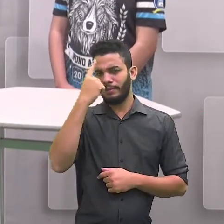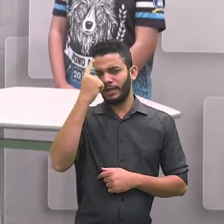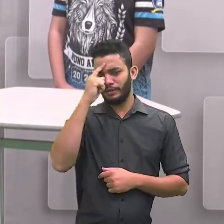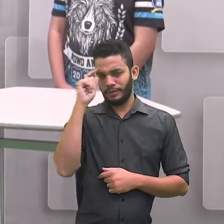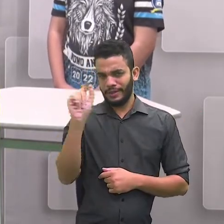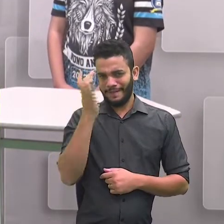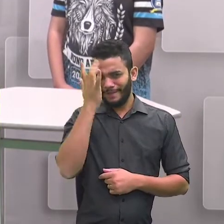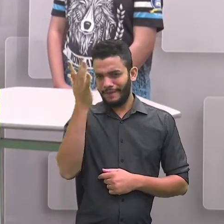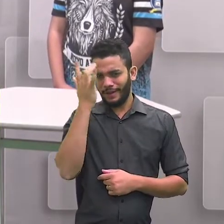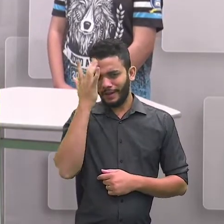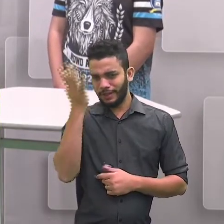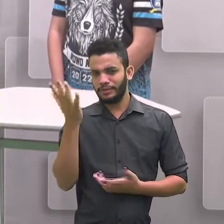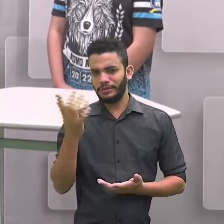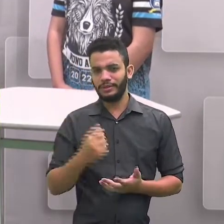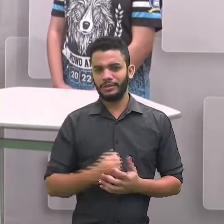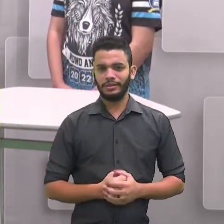fácil.